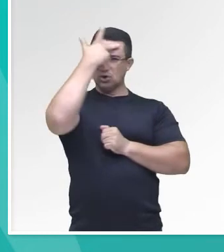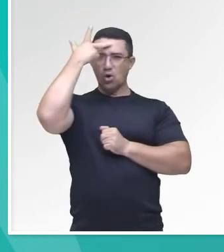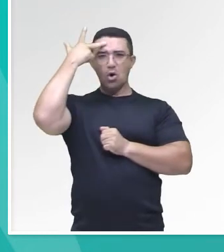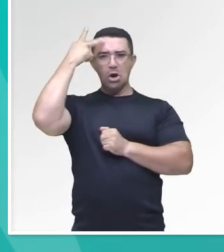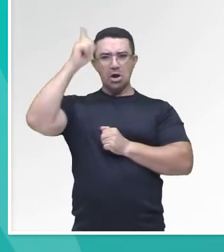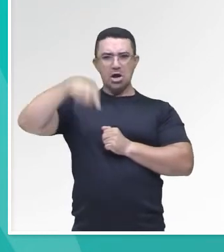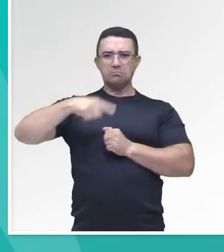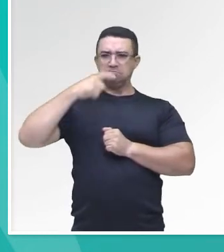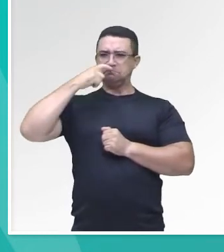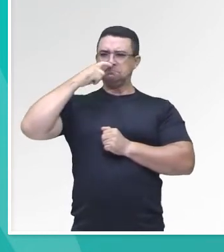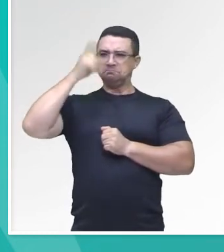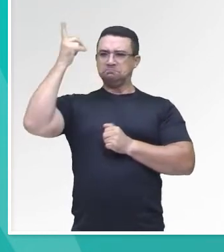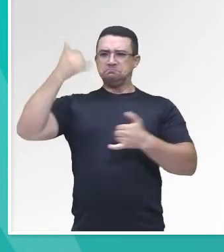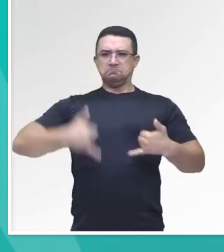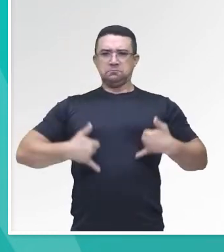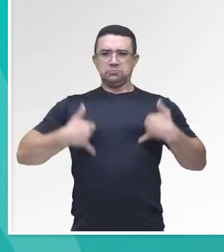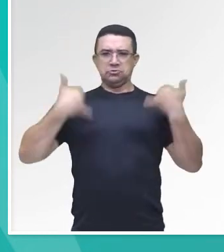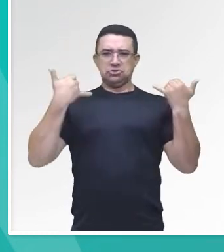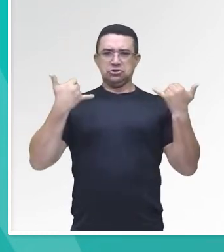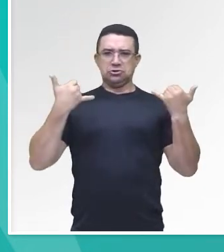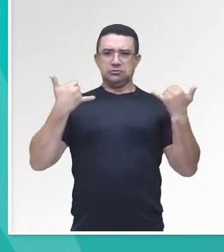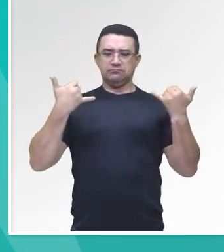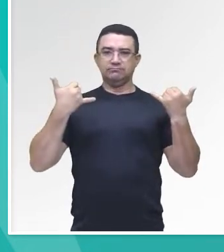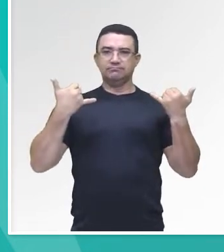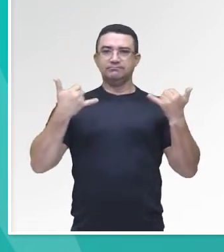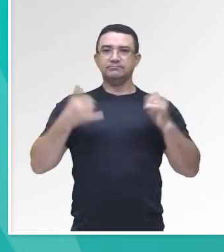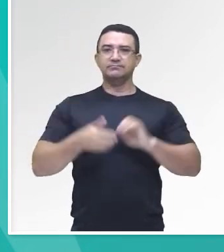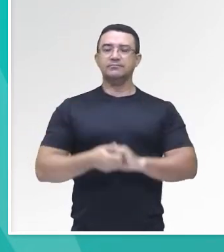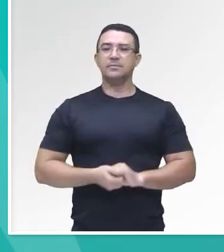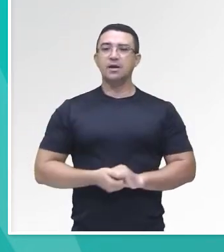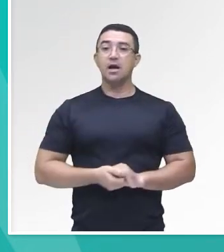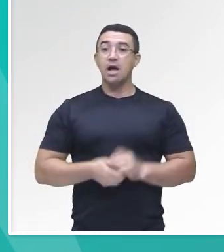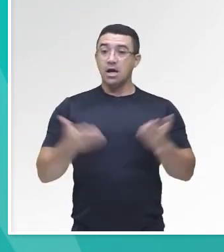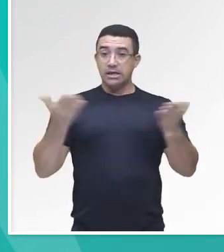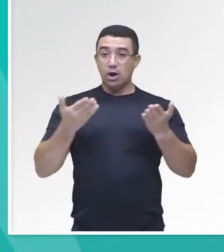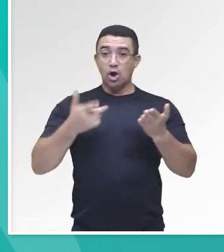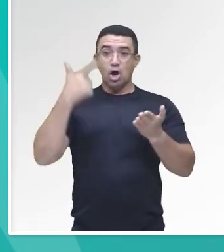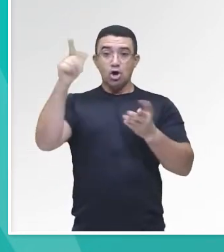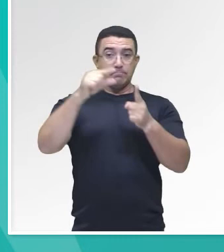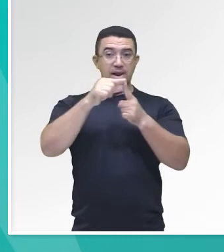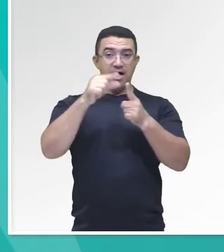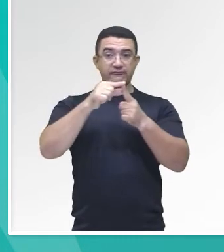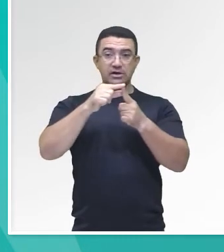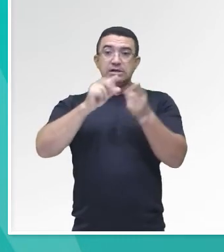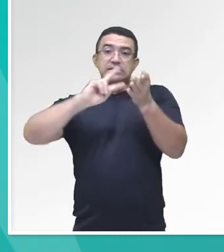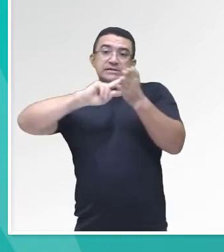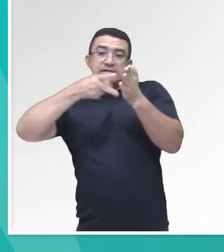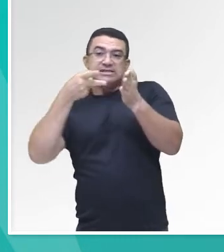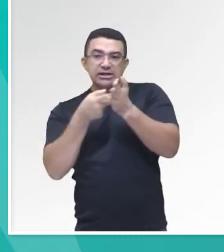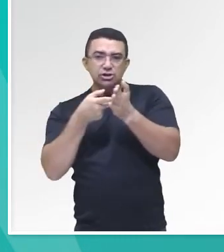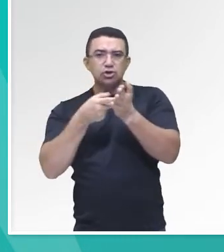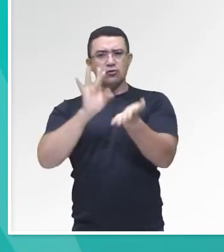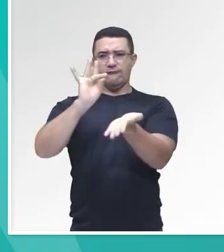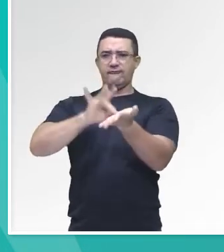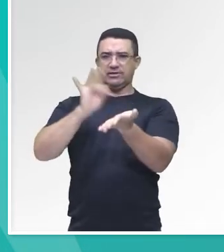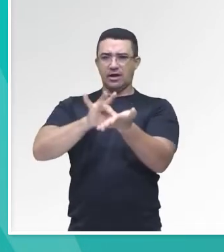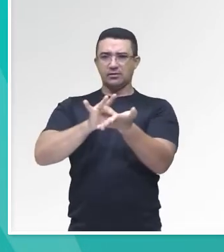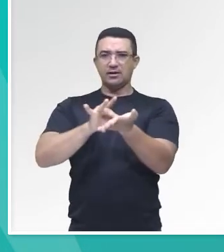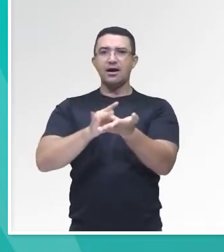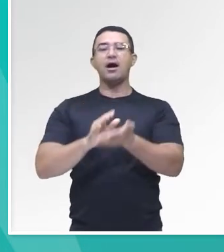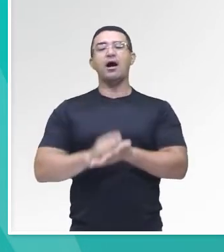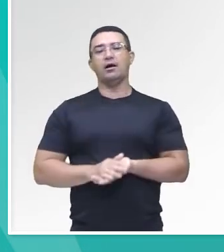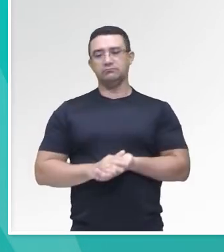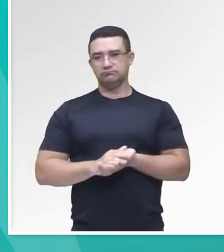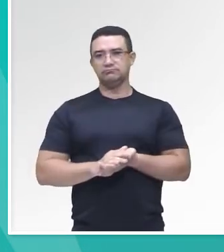tá? E um outro, como seria o sentido real da palavra? Então, eu tenho a estrela d'alva